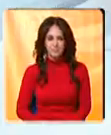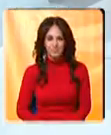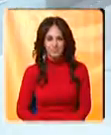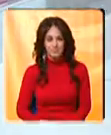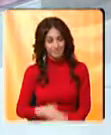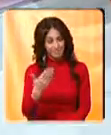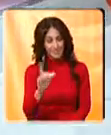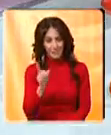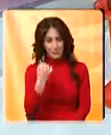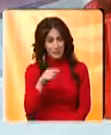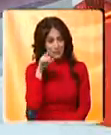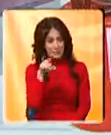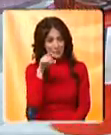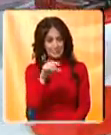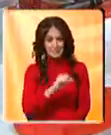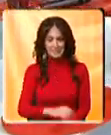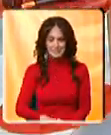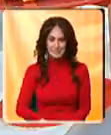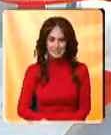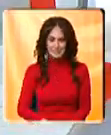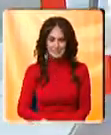É para si, foi feita para si, Fanny!